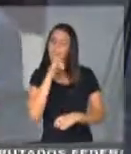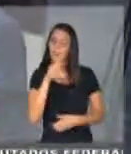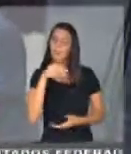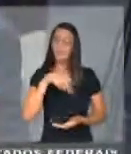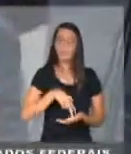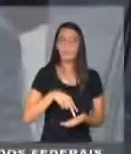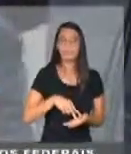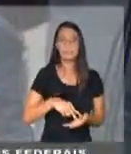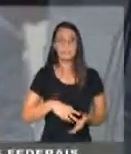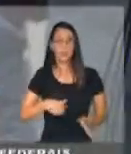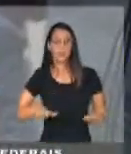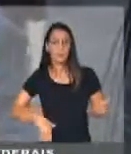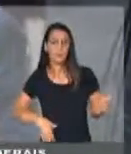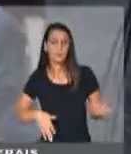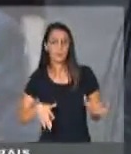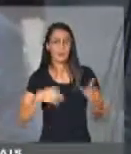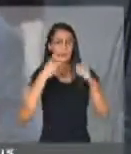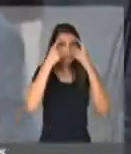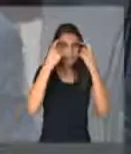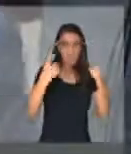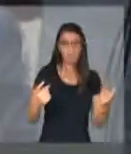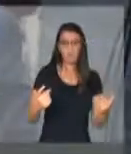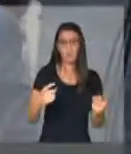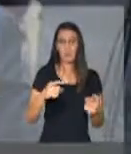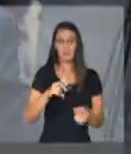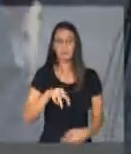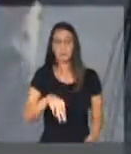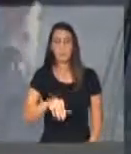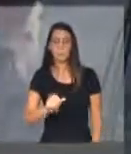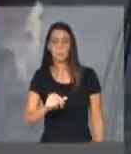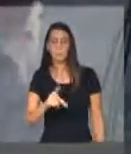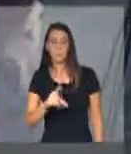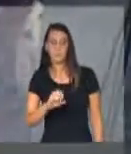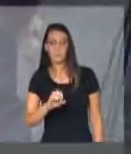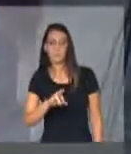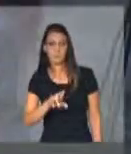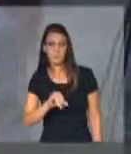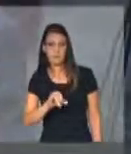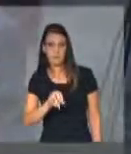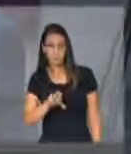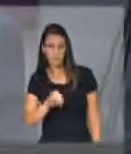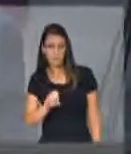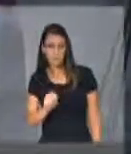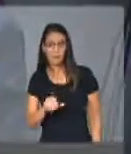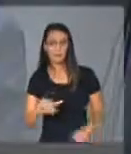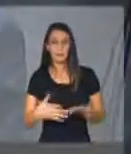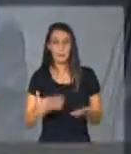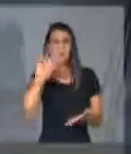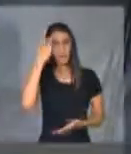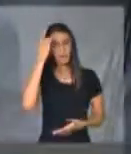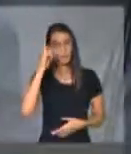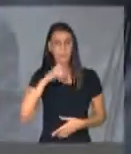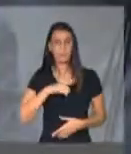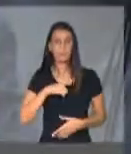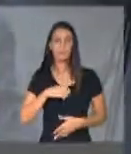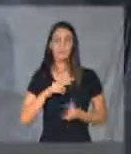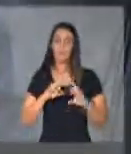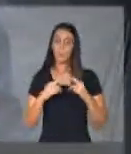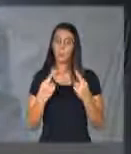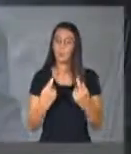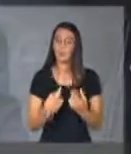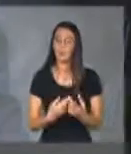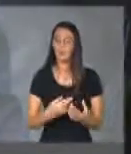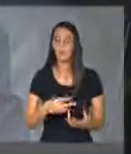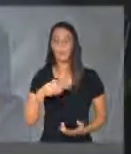do crime organizado, dos madeireiros, particularmente a região de Paragominas. Então amanhã haverá ato público e eu queria